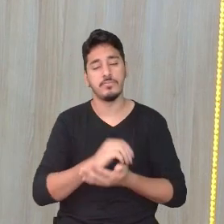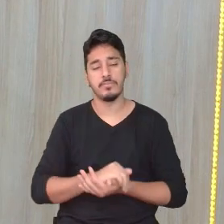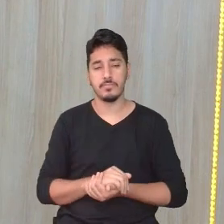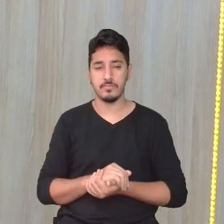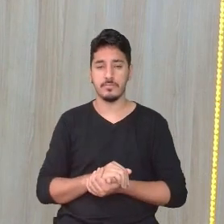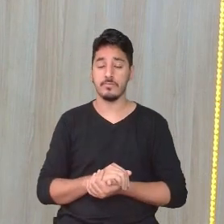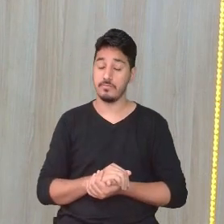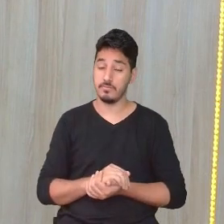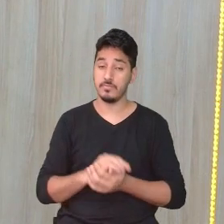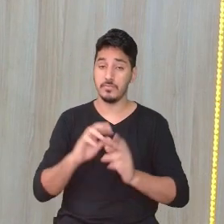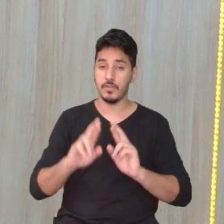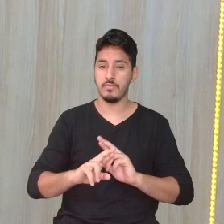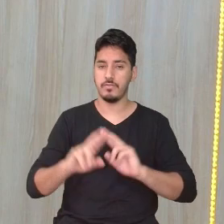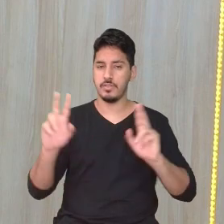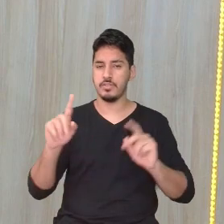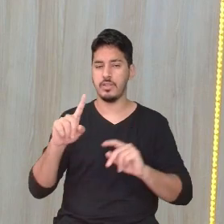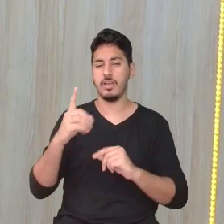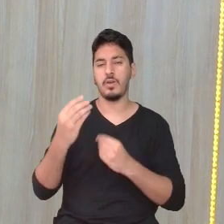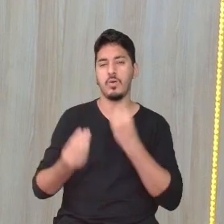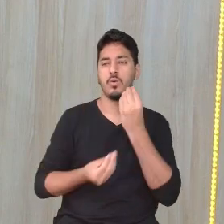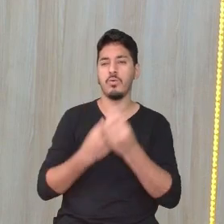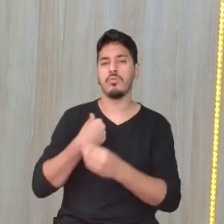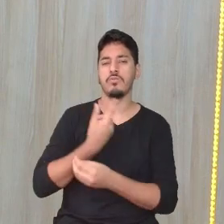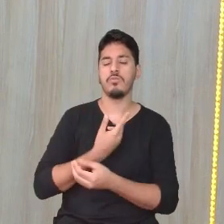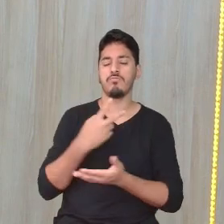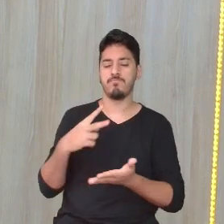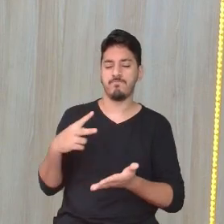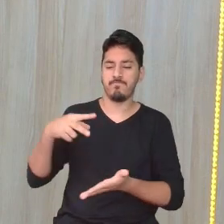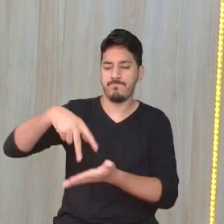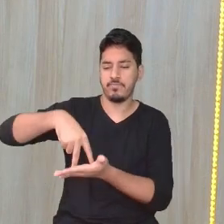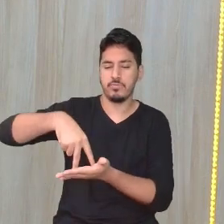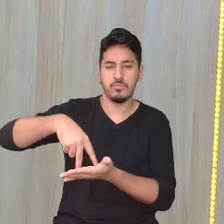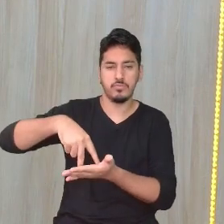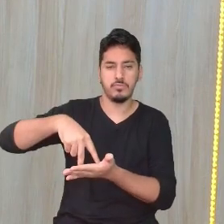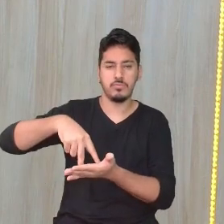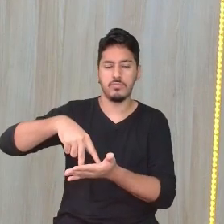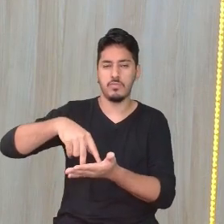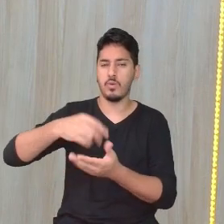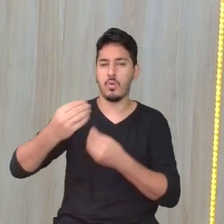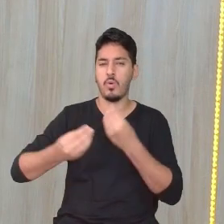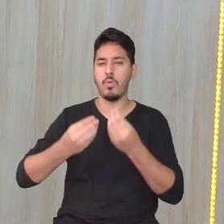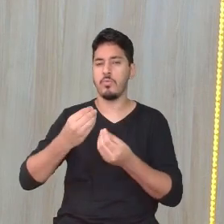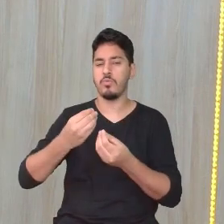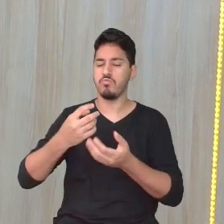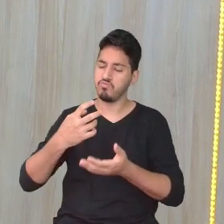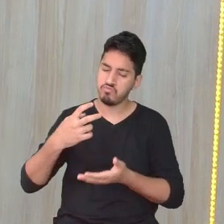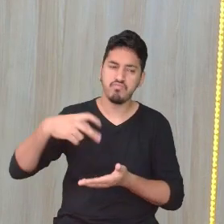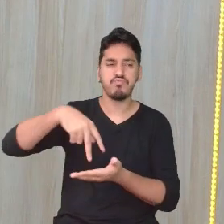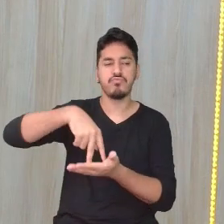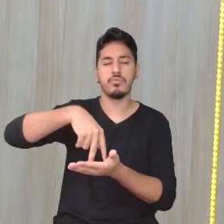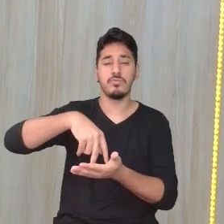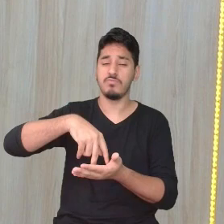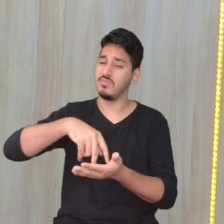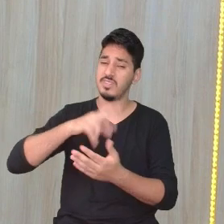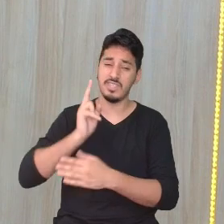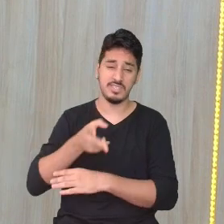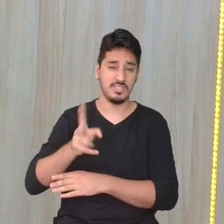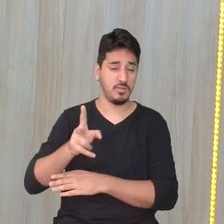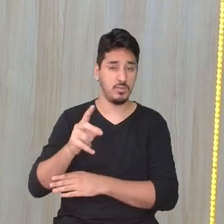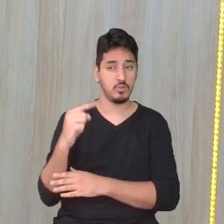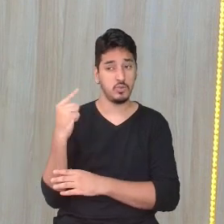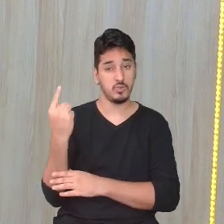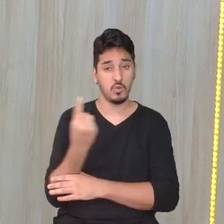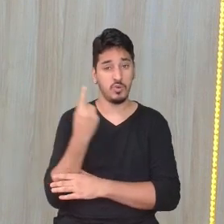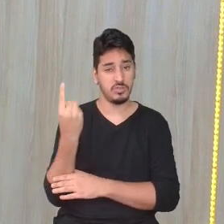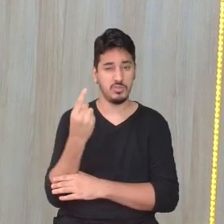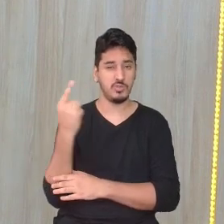grande diferença é de como a gente vai enfrentar essas situações. Nem sempre a gente dá conta